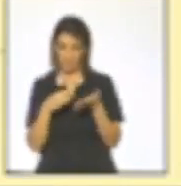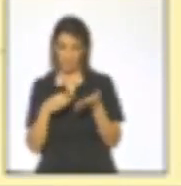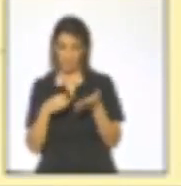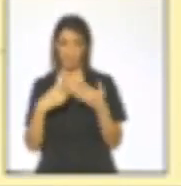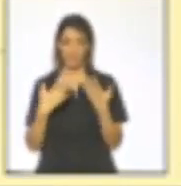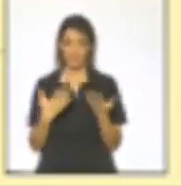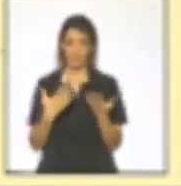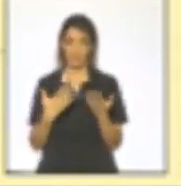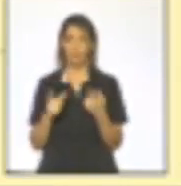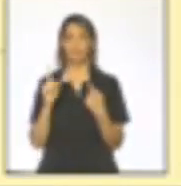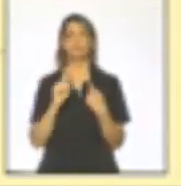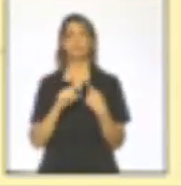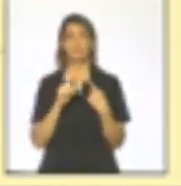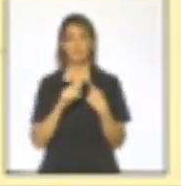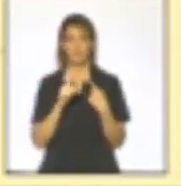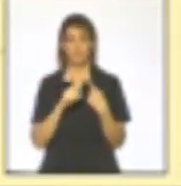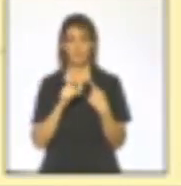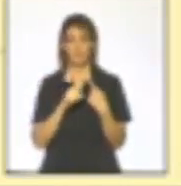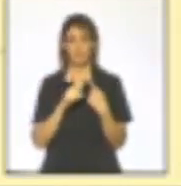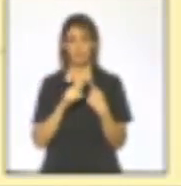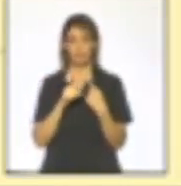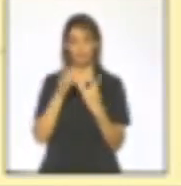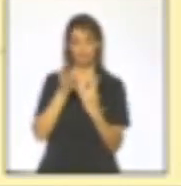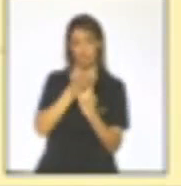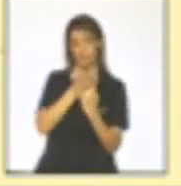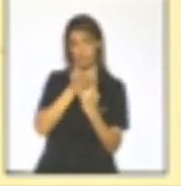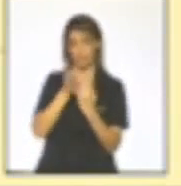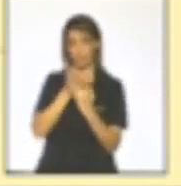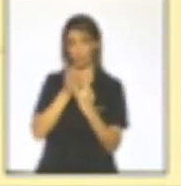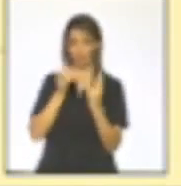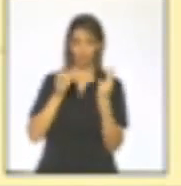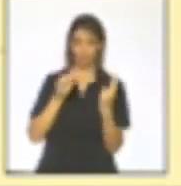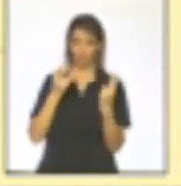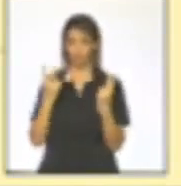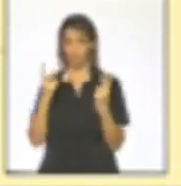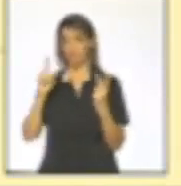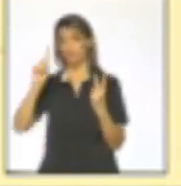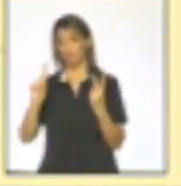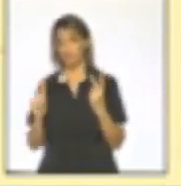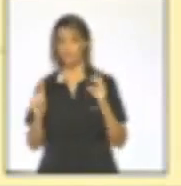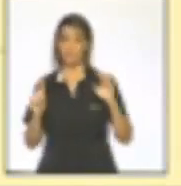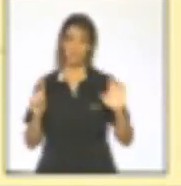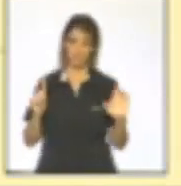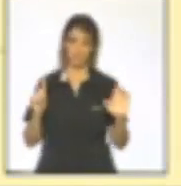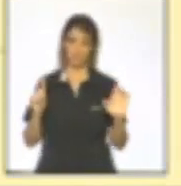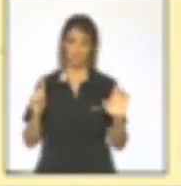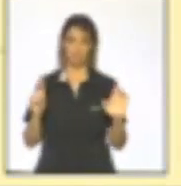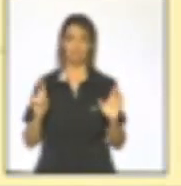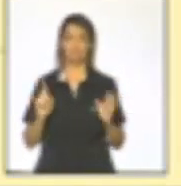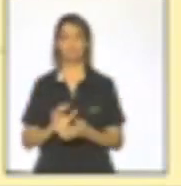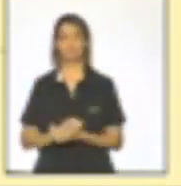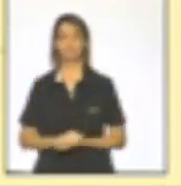Então, primeiro passo, separo de 2 em 2, da direita para a esquerda.